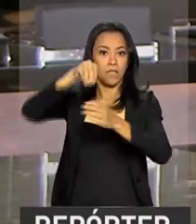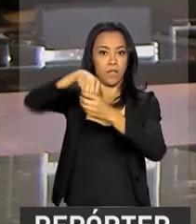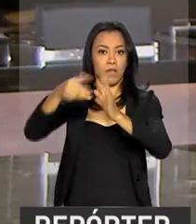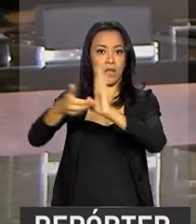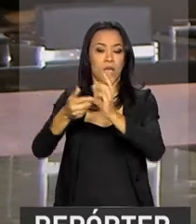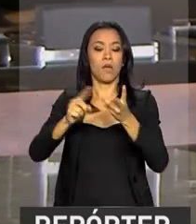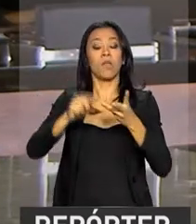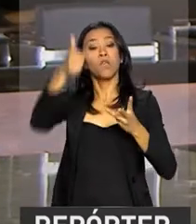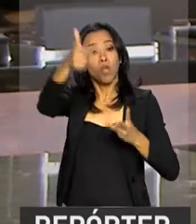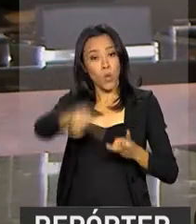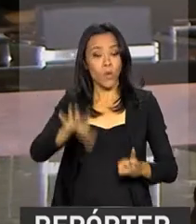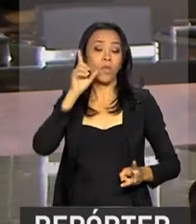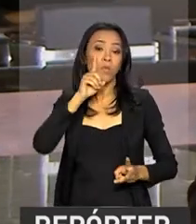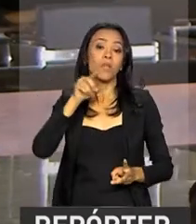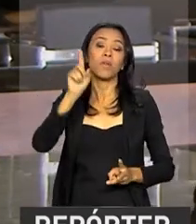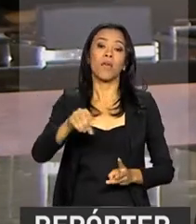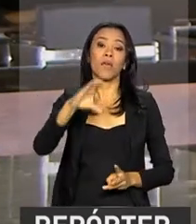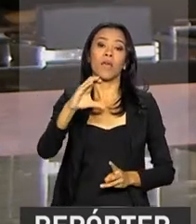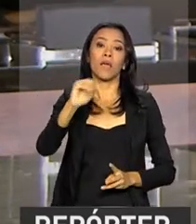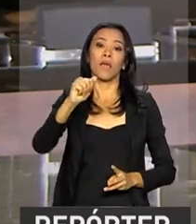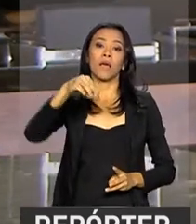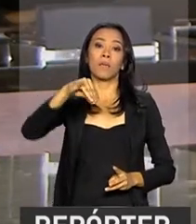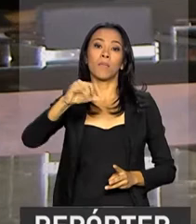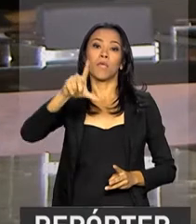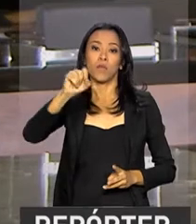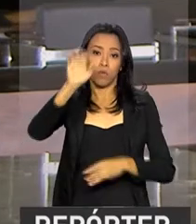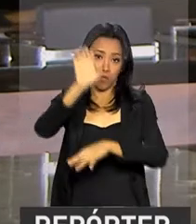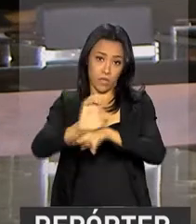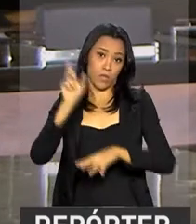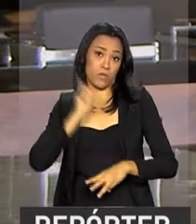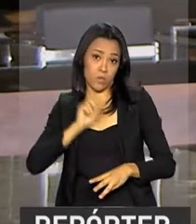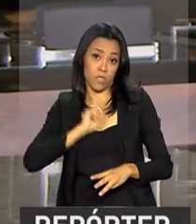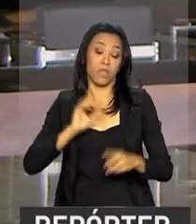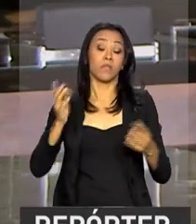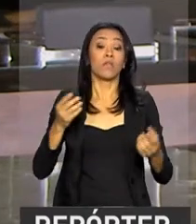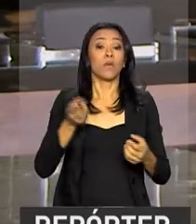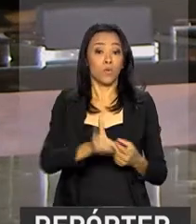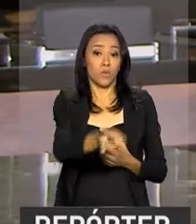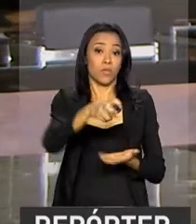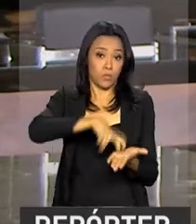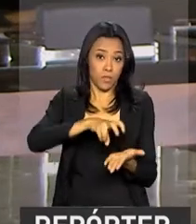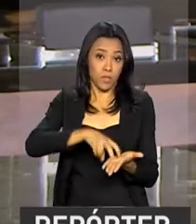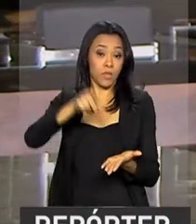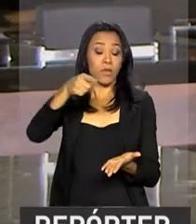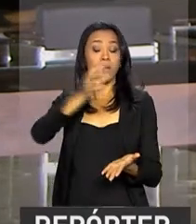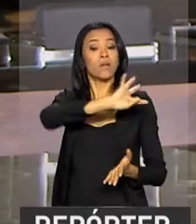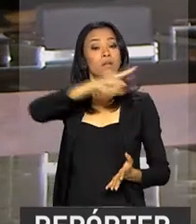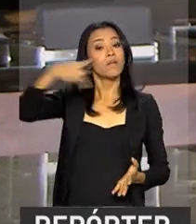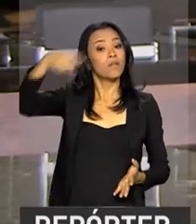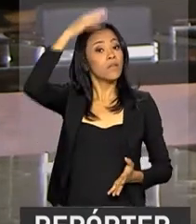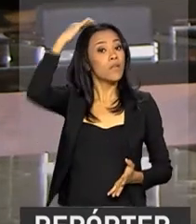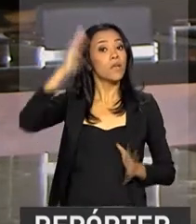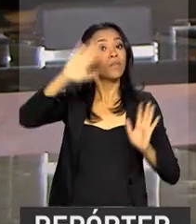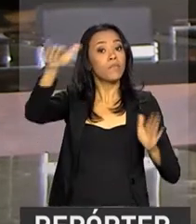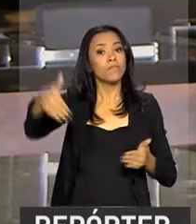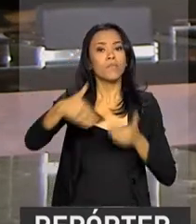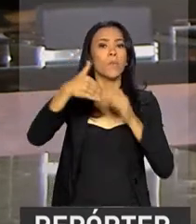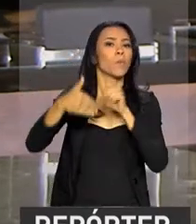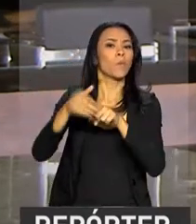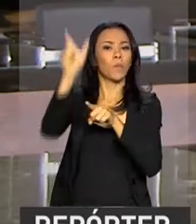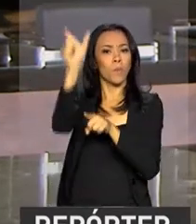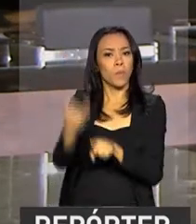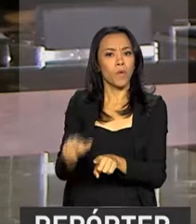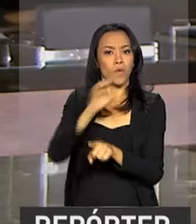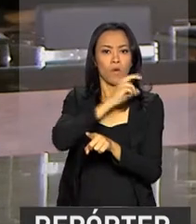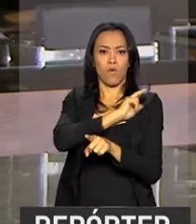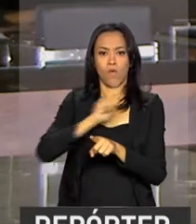Ademir Camilo, também do Podemos de Minas Gerais. Ainda pela manhã, Michel Temer recebe o governador do Tocantins,